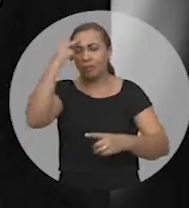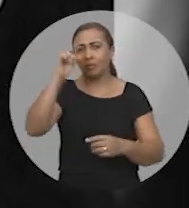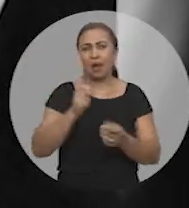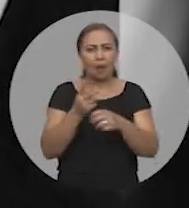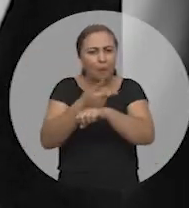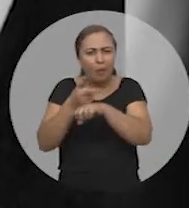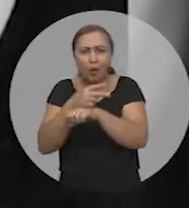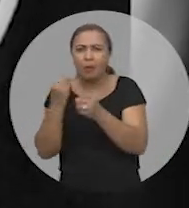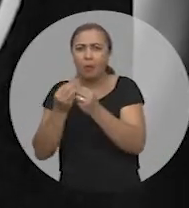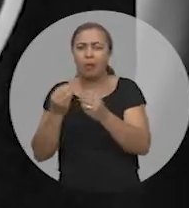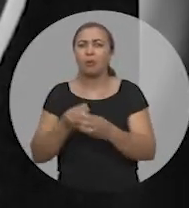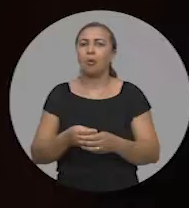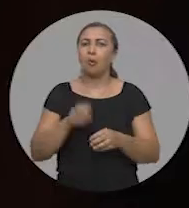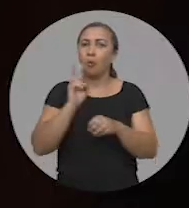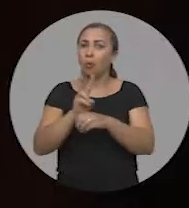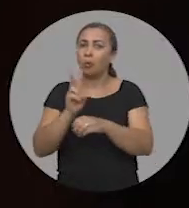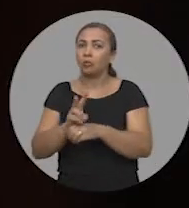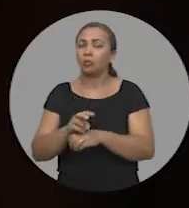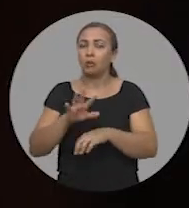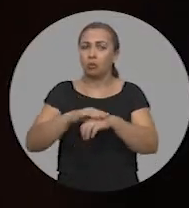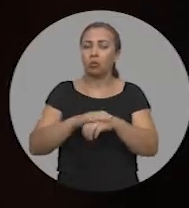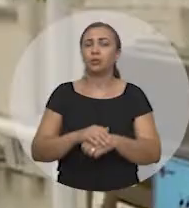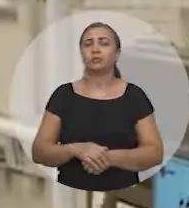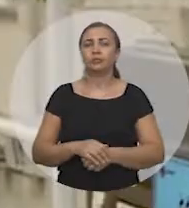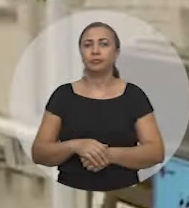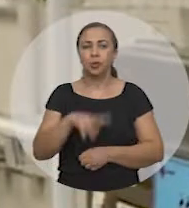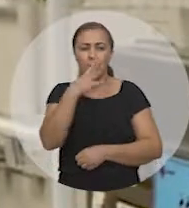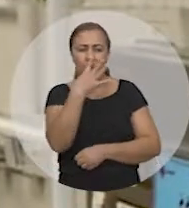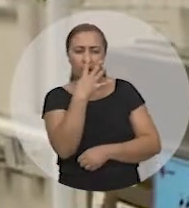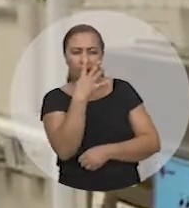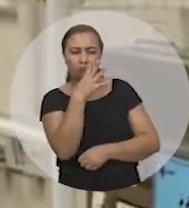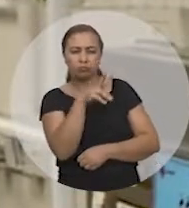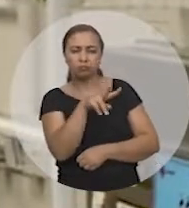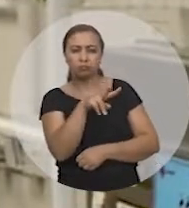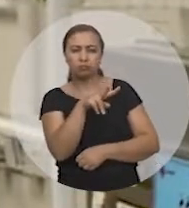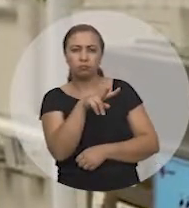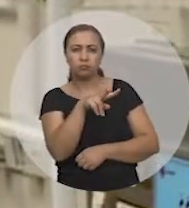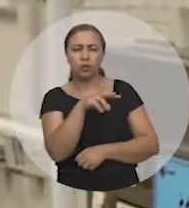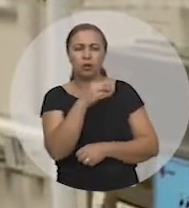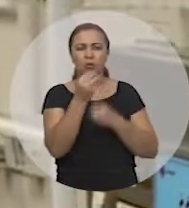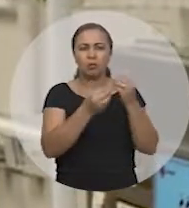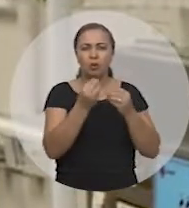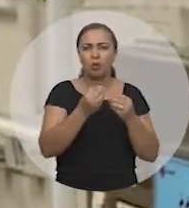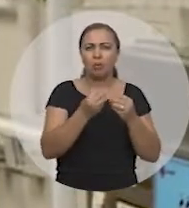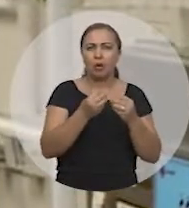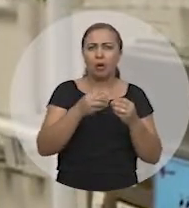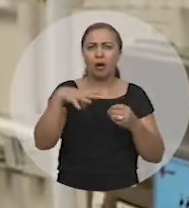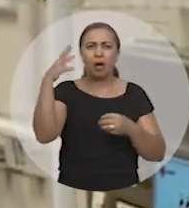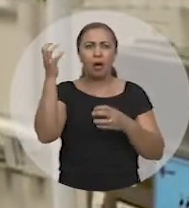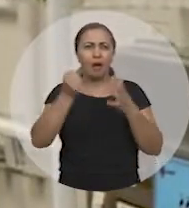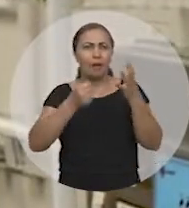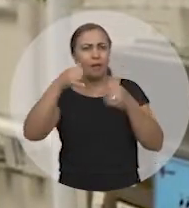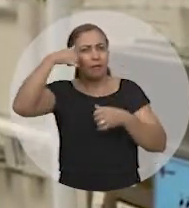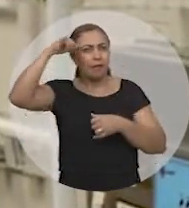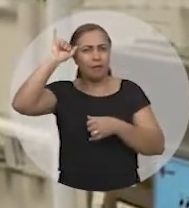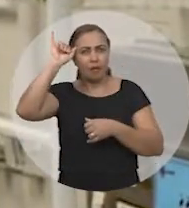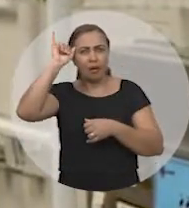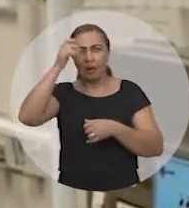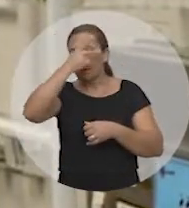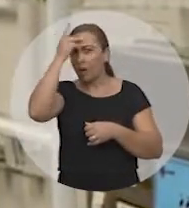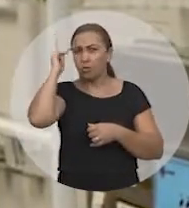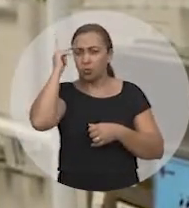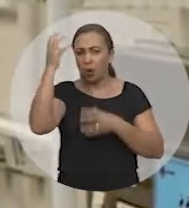descobrir uma forma de prevenção à doença talvez a observação de que ordem na época que